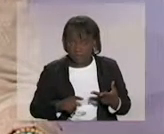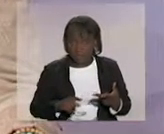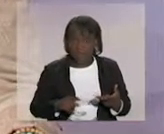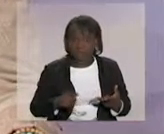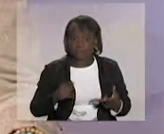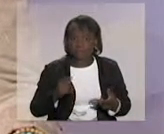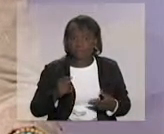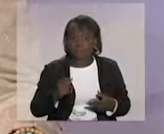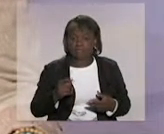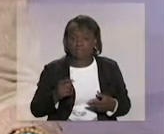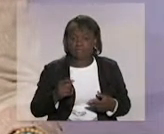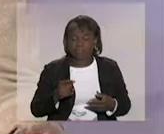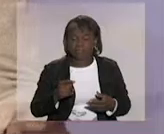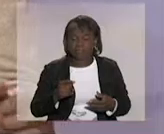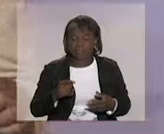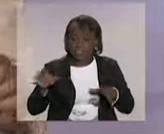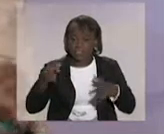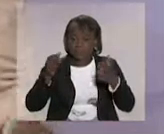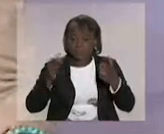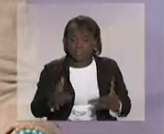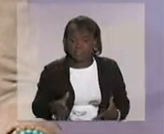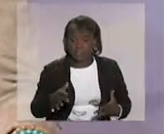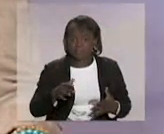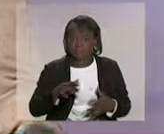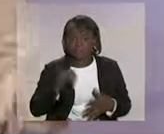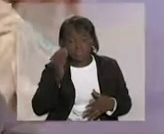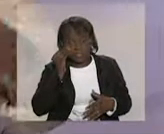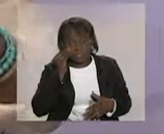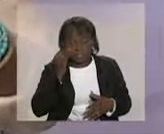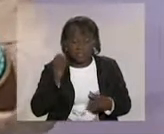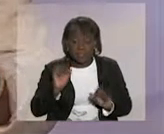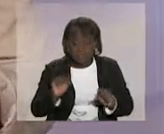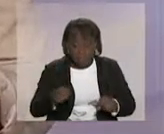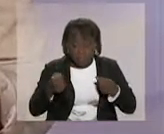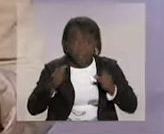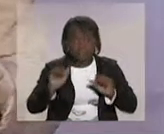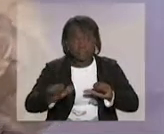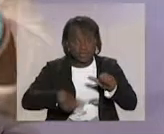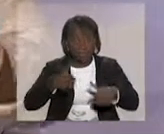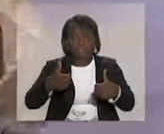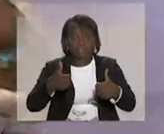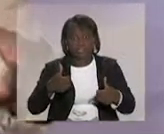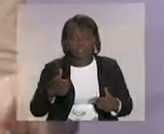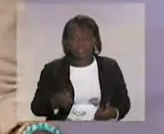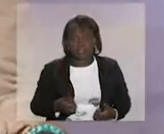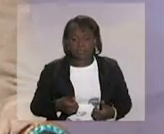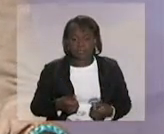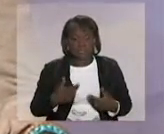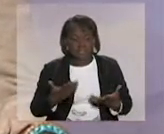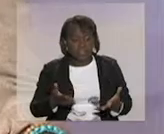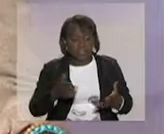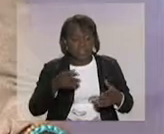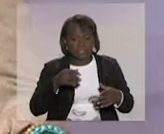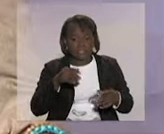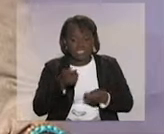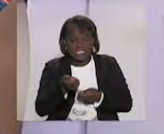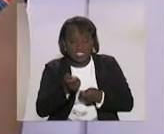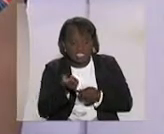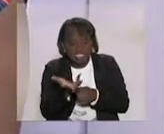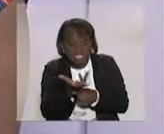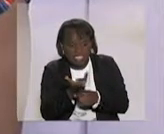nesses 2 títulos, que são também algo que a gente está tentando melhorar para as próximas edições.